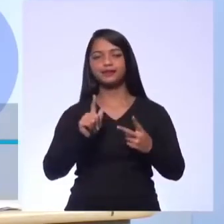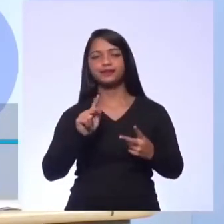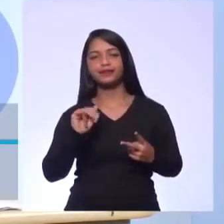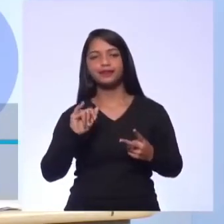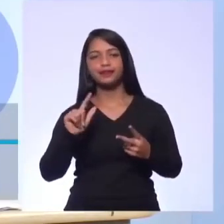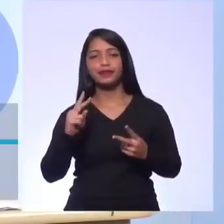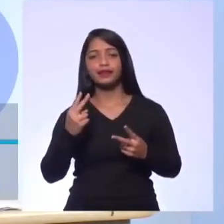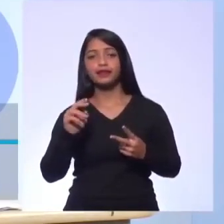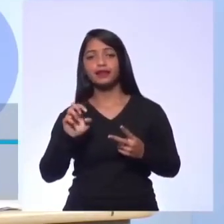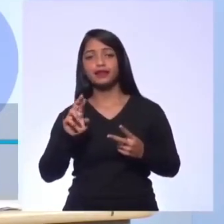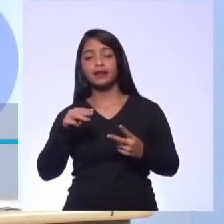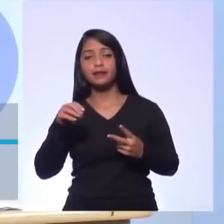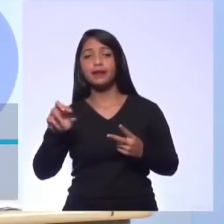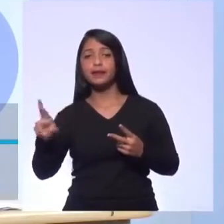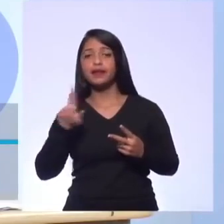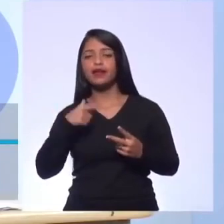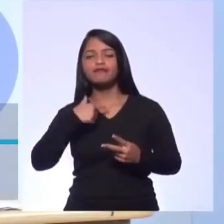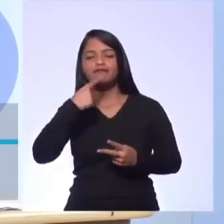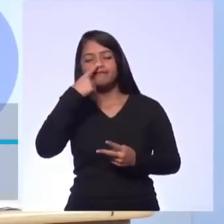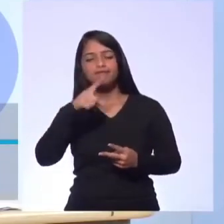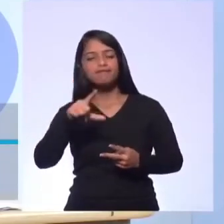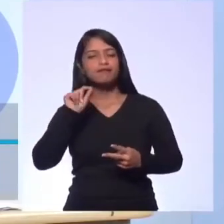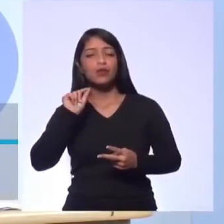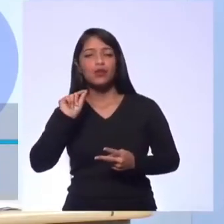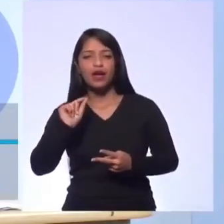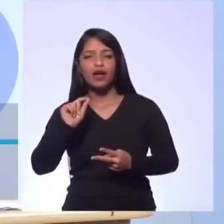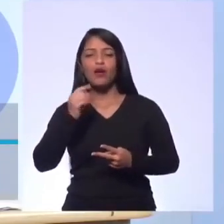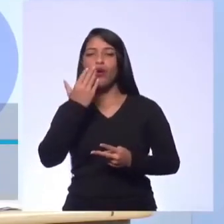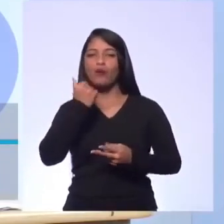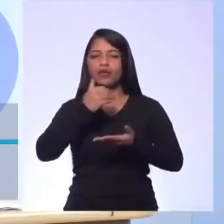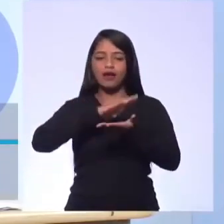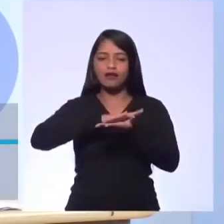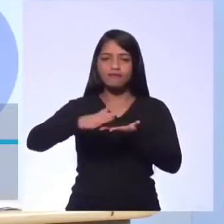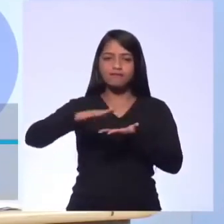favorite dish is lasagna. It's an Italian dish.